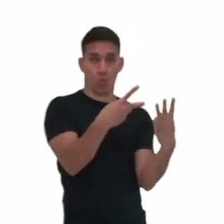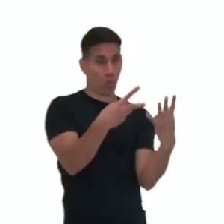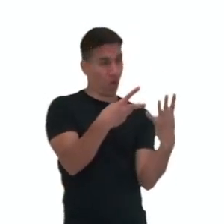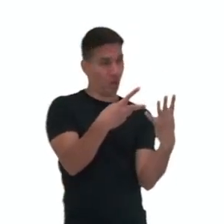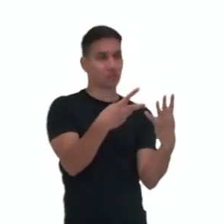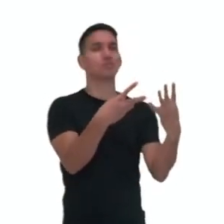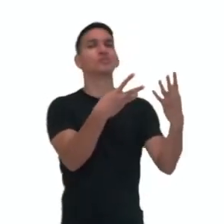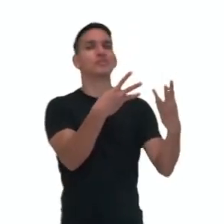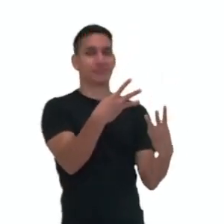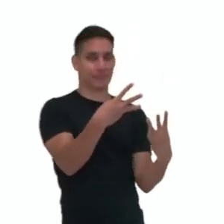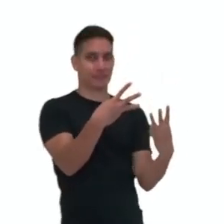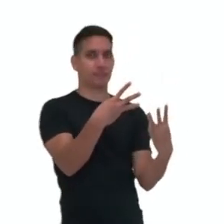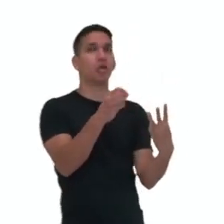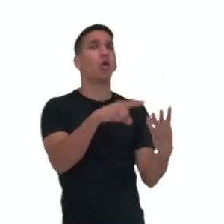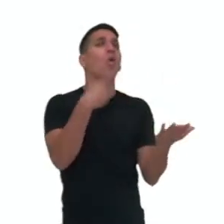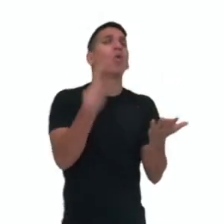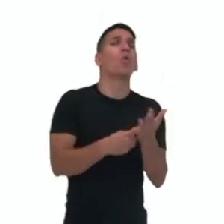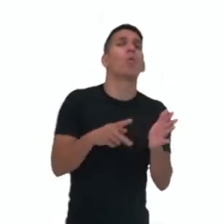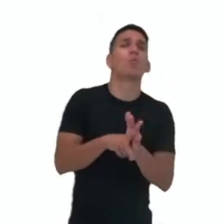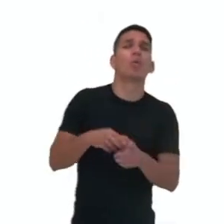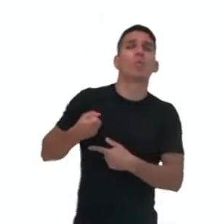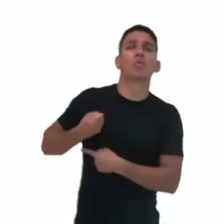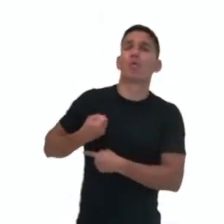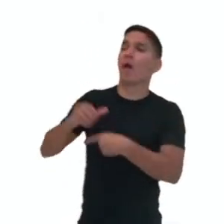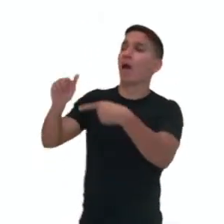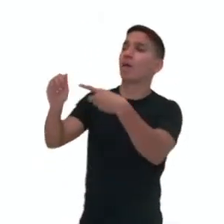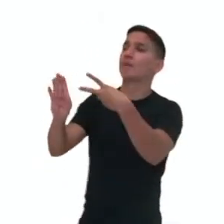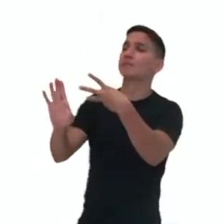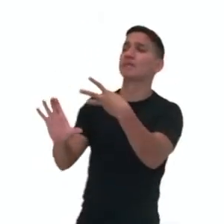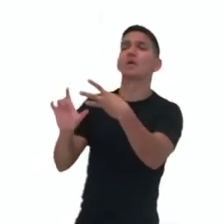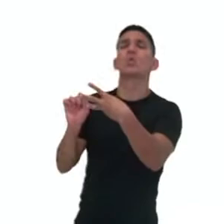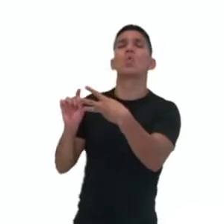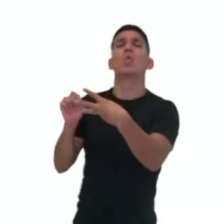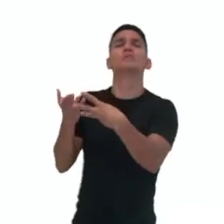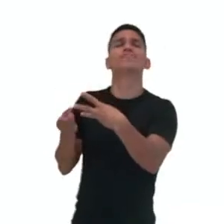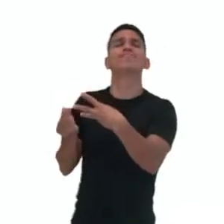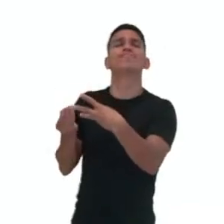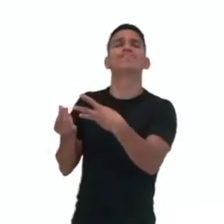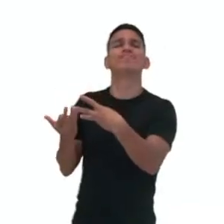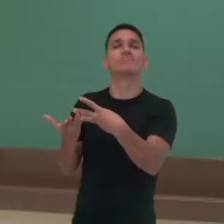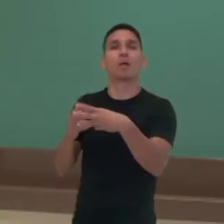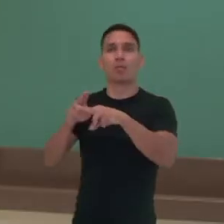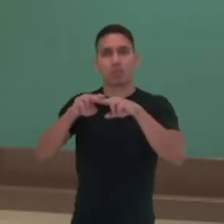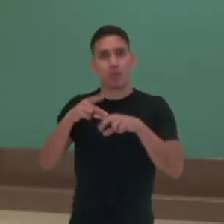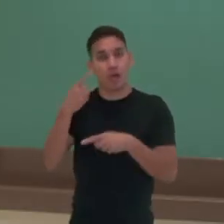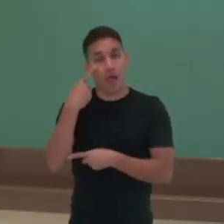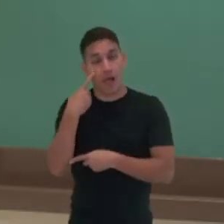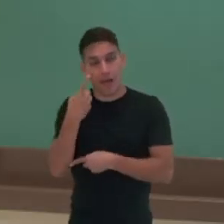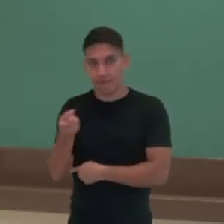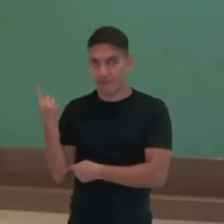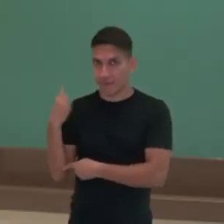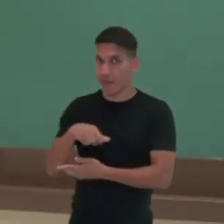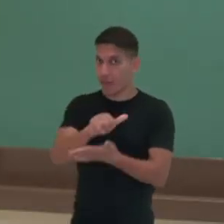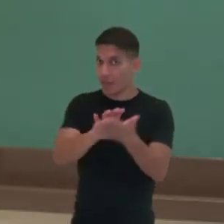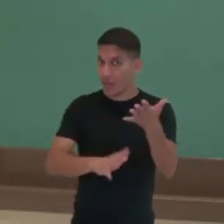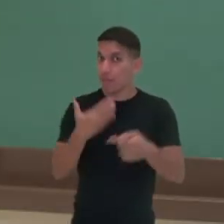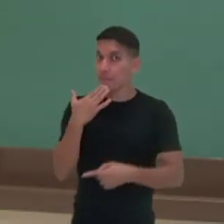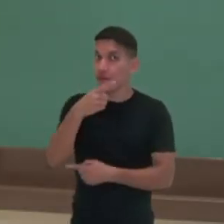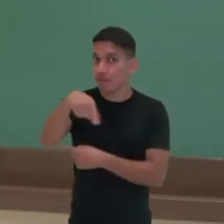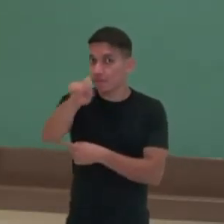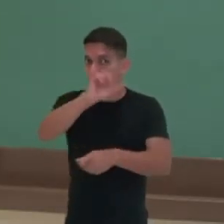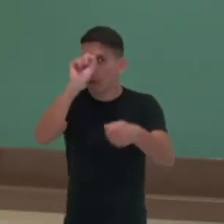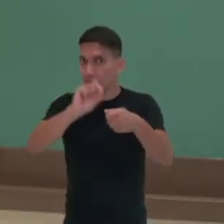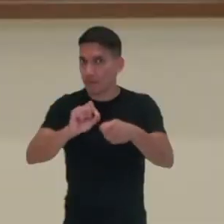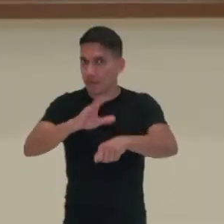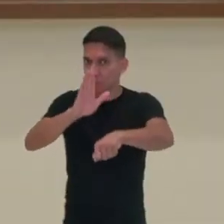3, determine o valor numérico de A, B e C. Então veja, o exercício, ele pede para